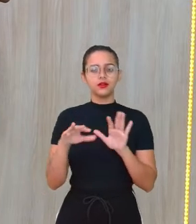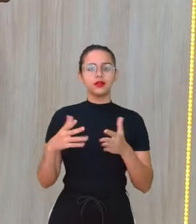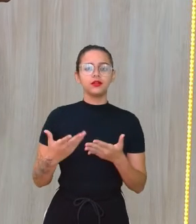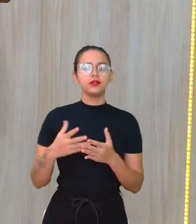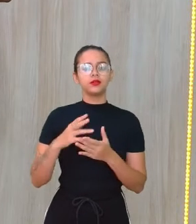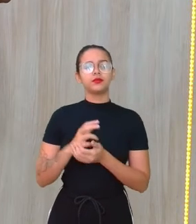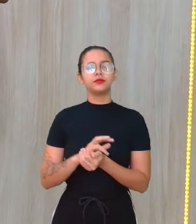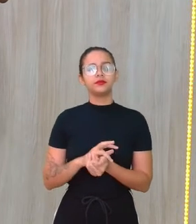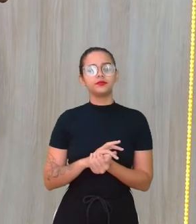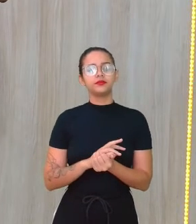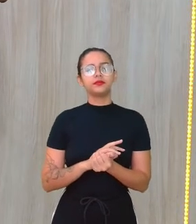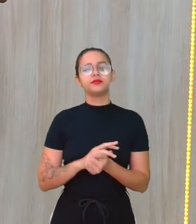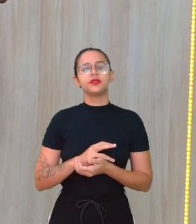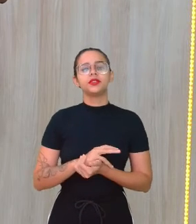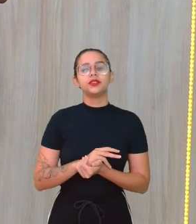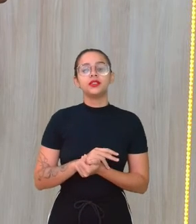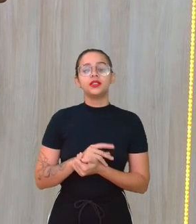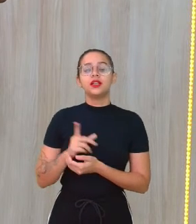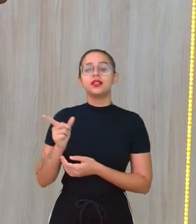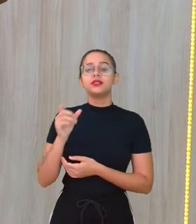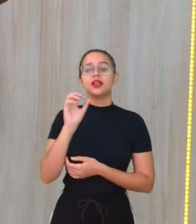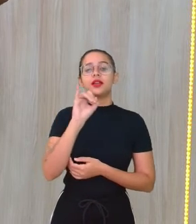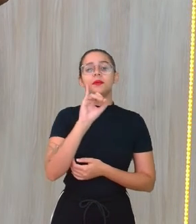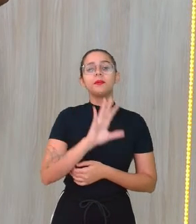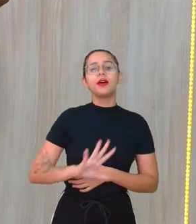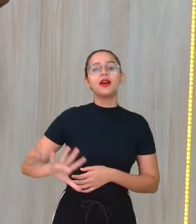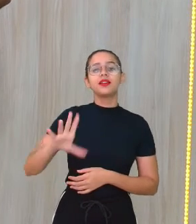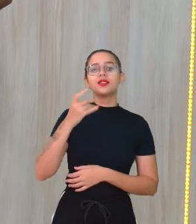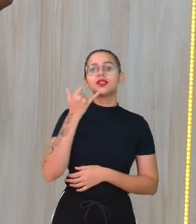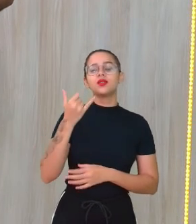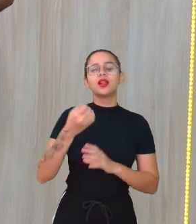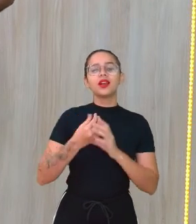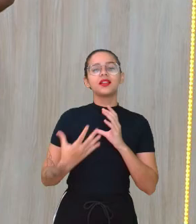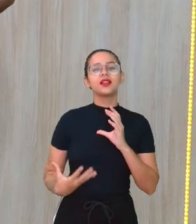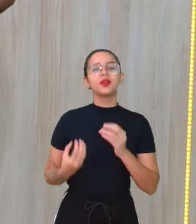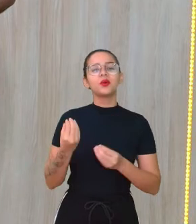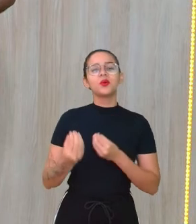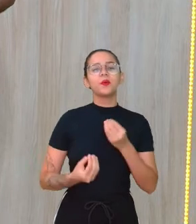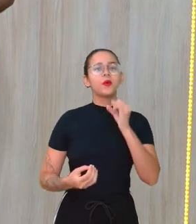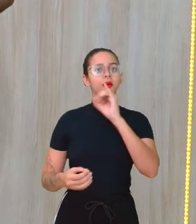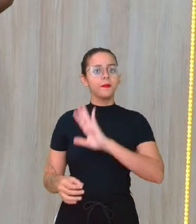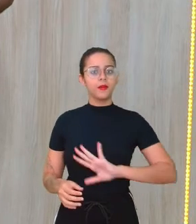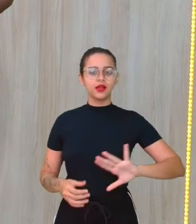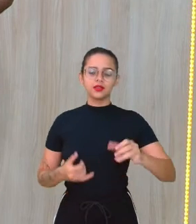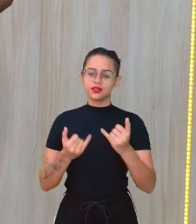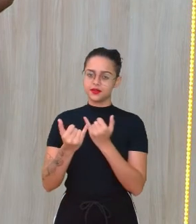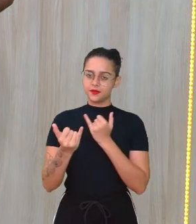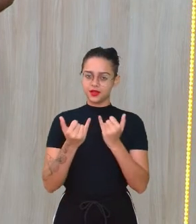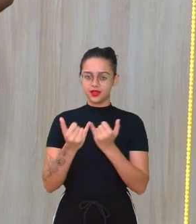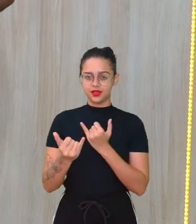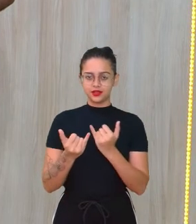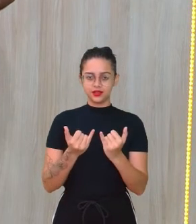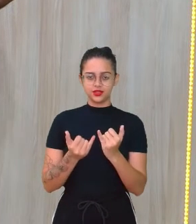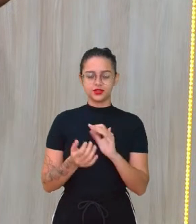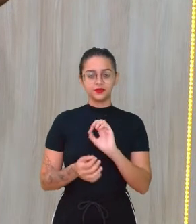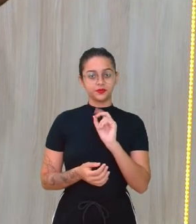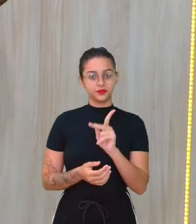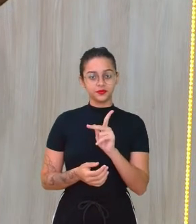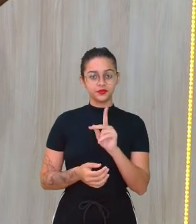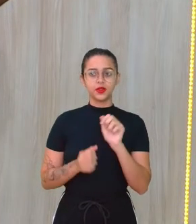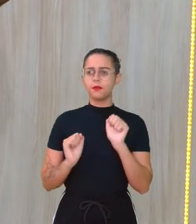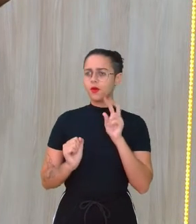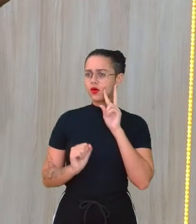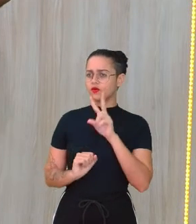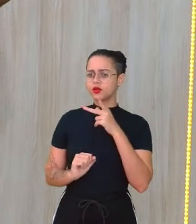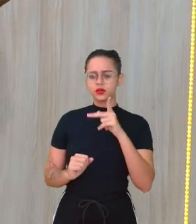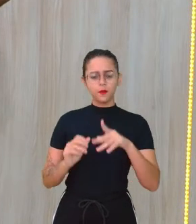teu celular. Essas imagens no teu celular a gente caracteriza como imagens semelhantes. Bom, você pode ver que no